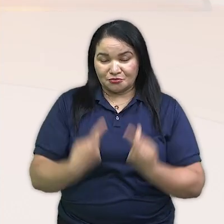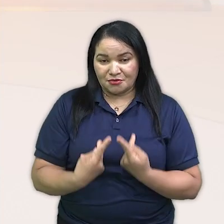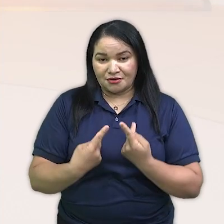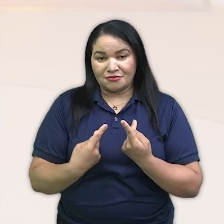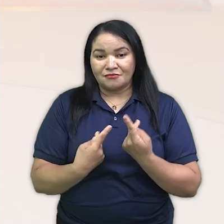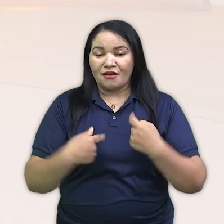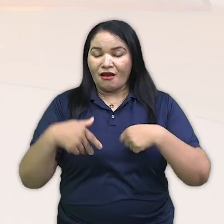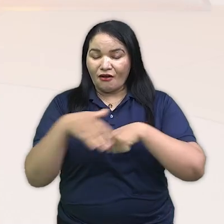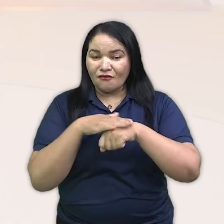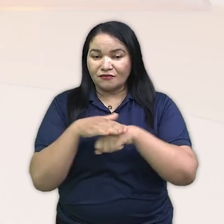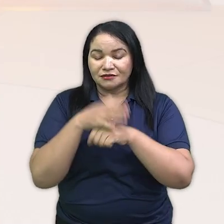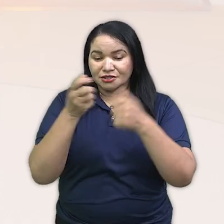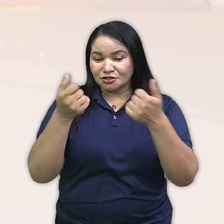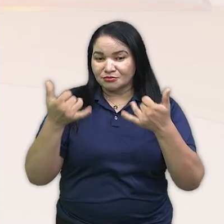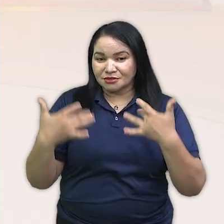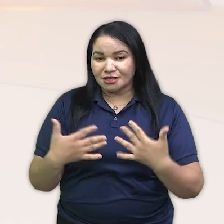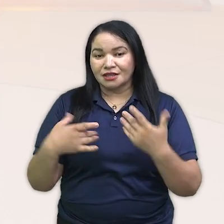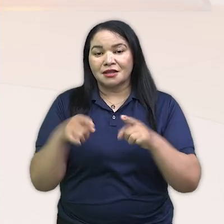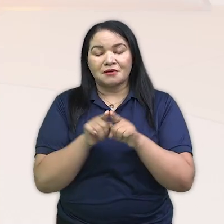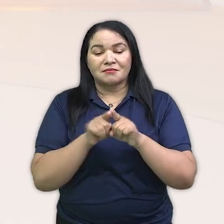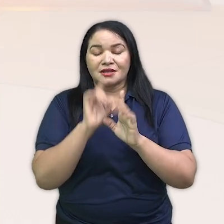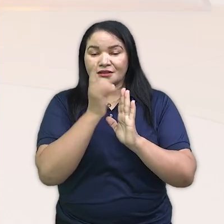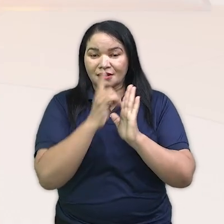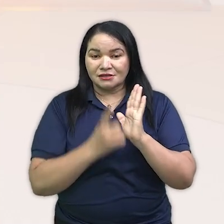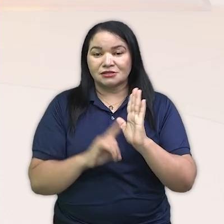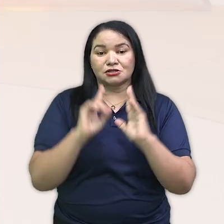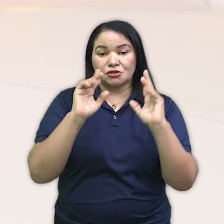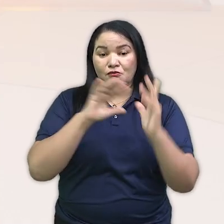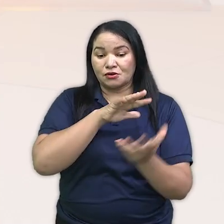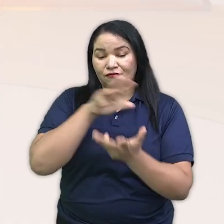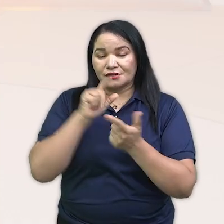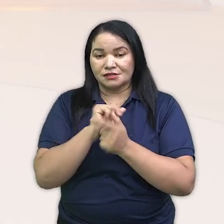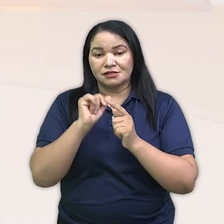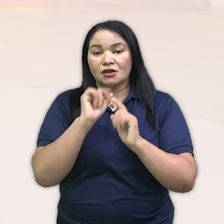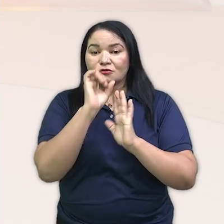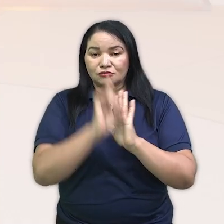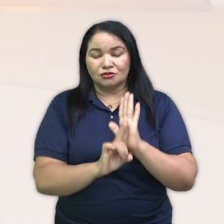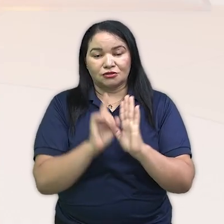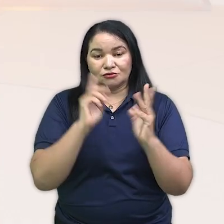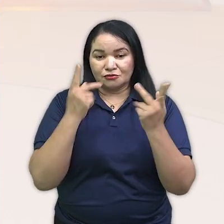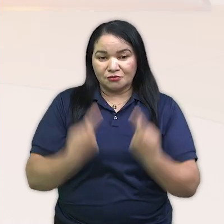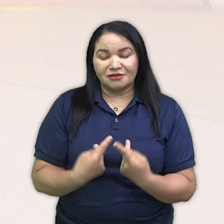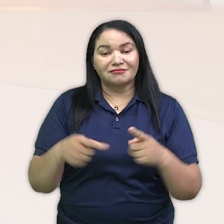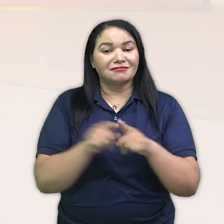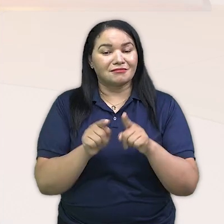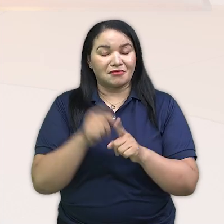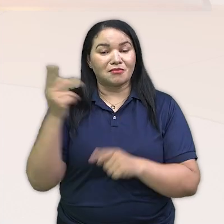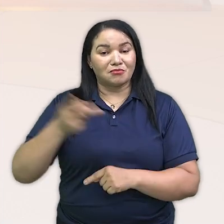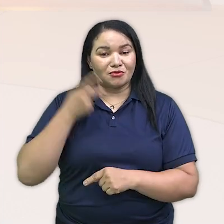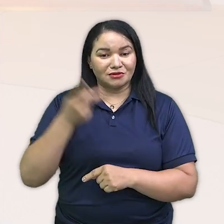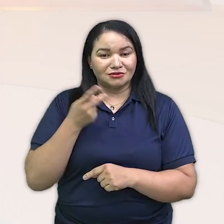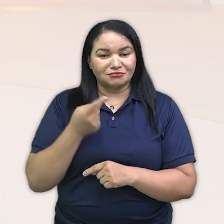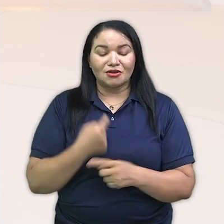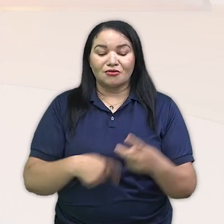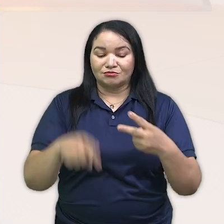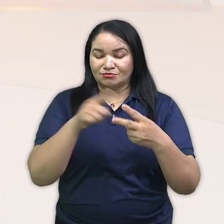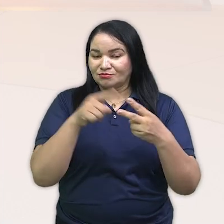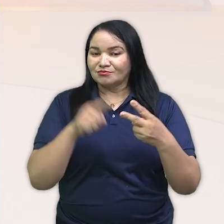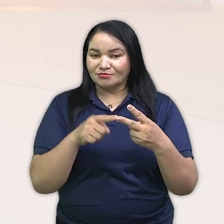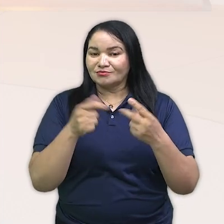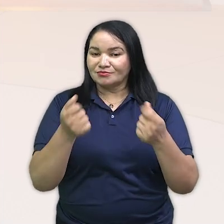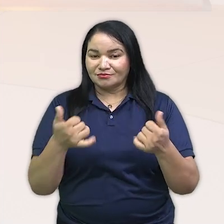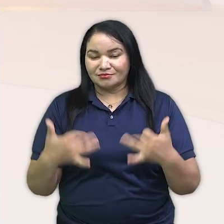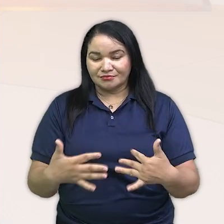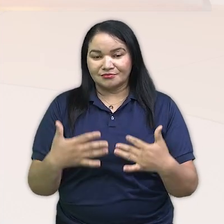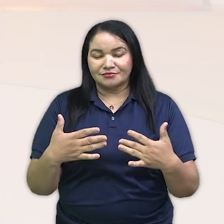né? A gente vai conversar ali sobre a Declaração Universal dos Direitos Humanos e vamos conversar sobre política. Olha só, duas